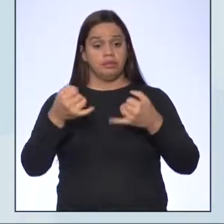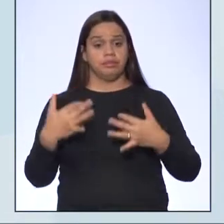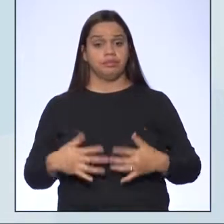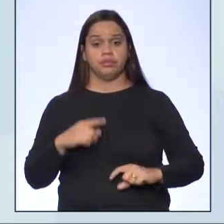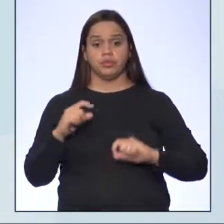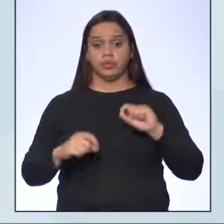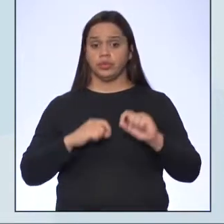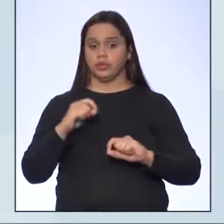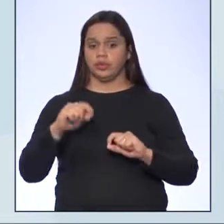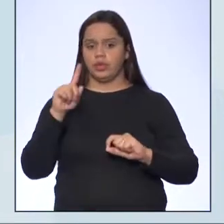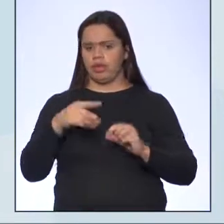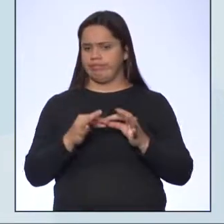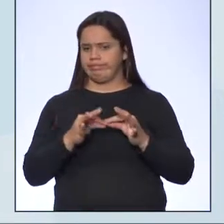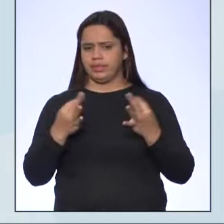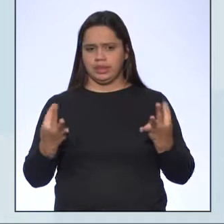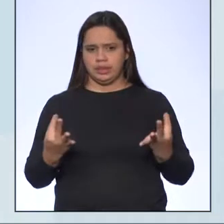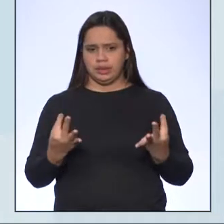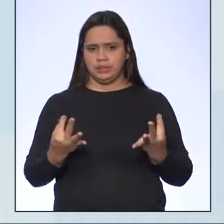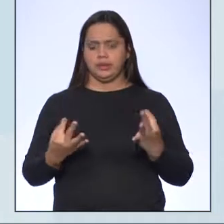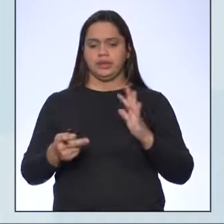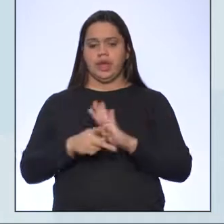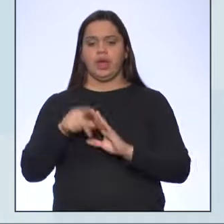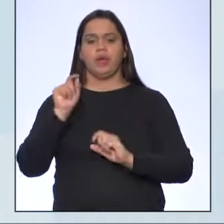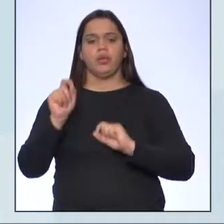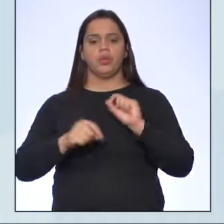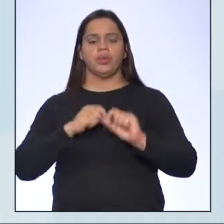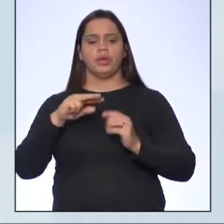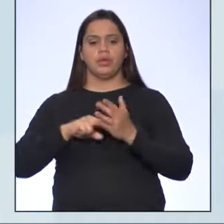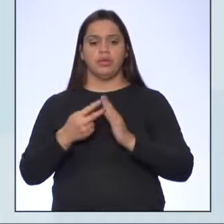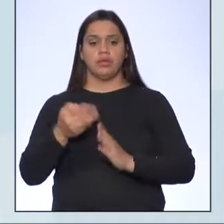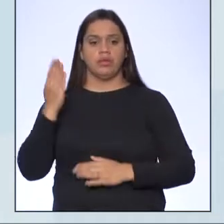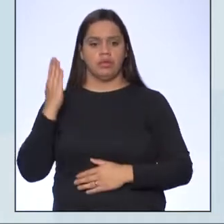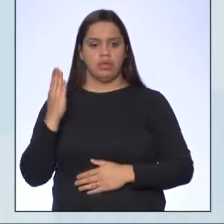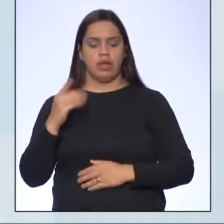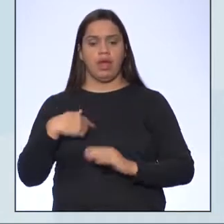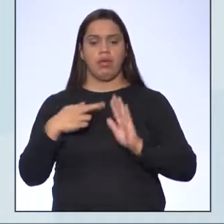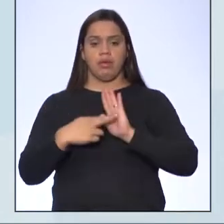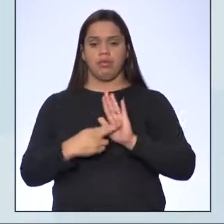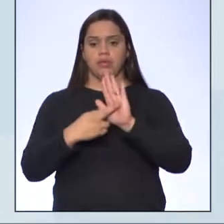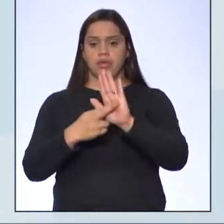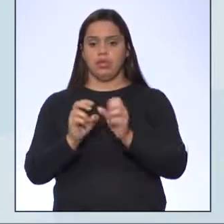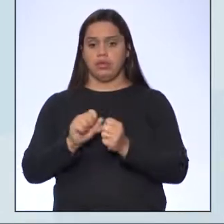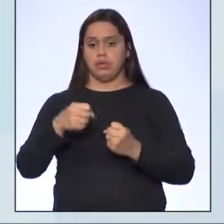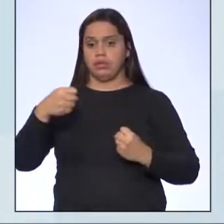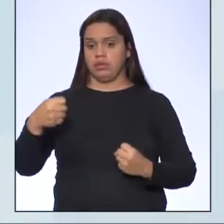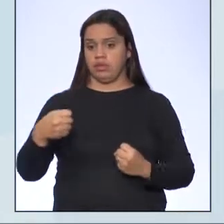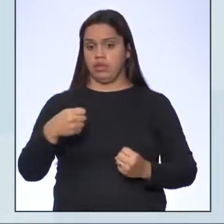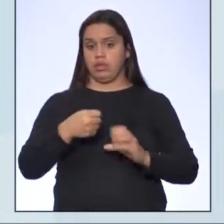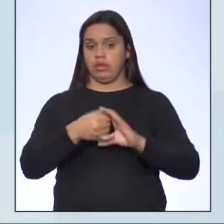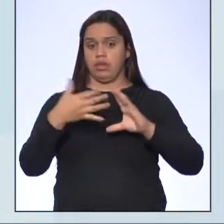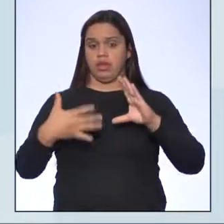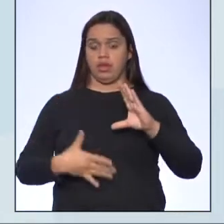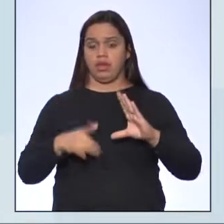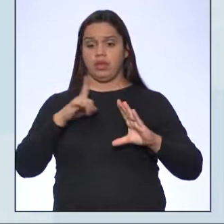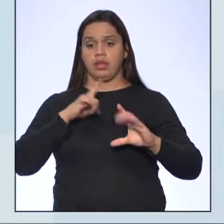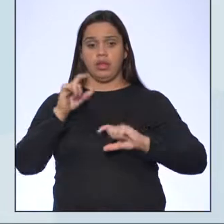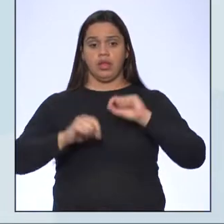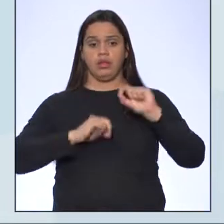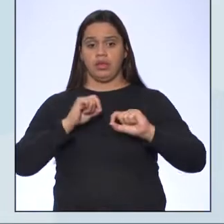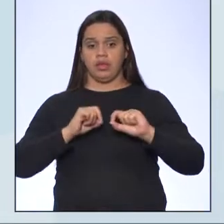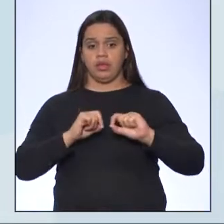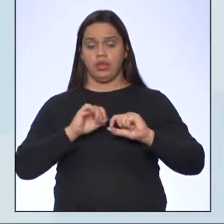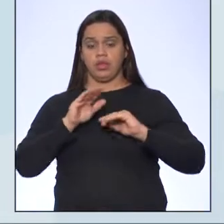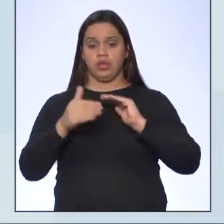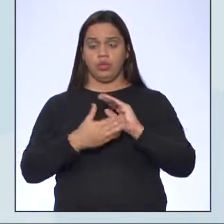né, mais simples de anamorfose é uma representação cartográfica caracterizada pela